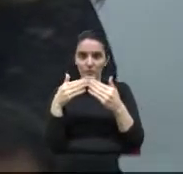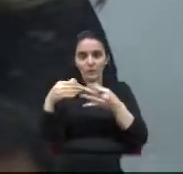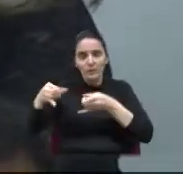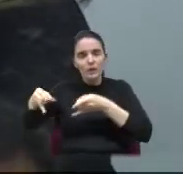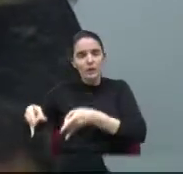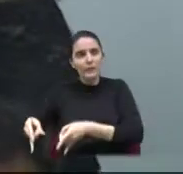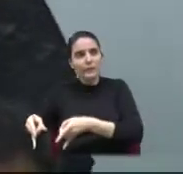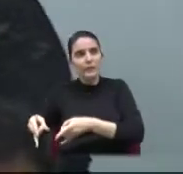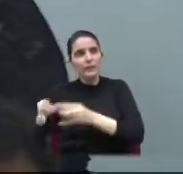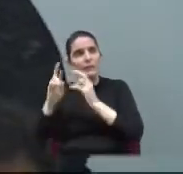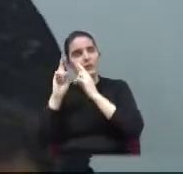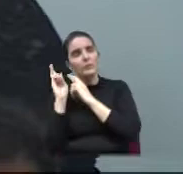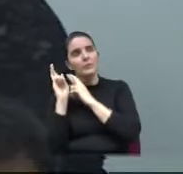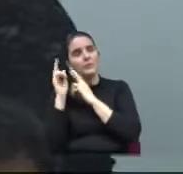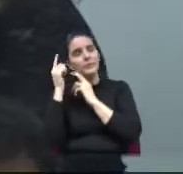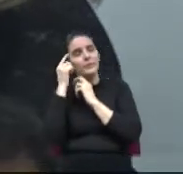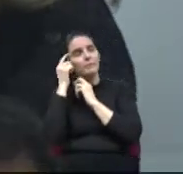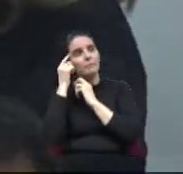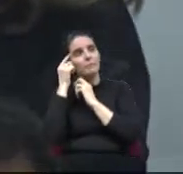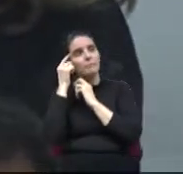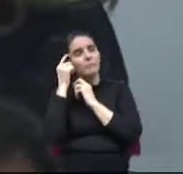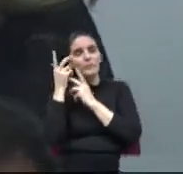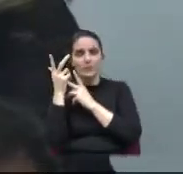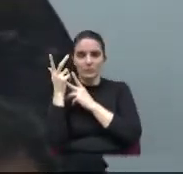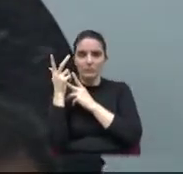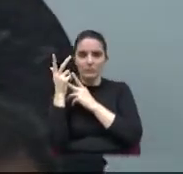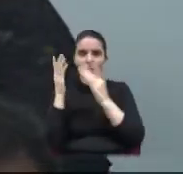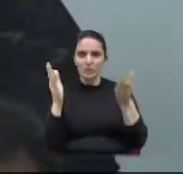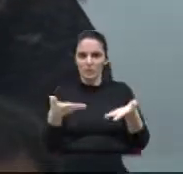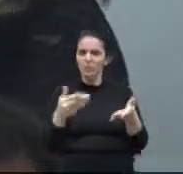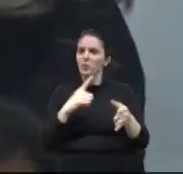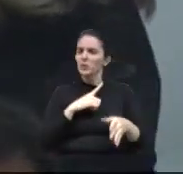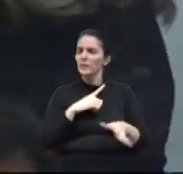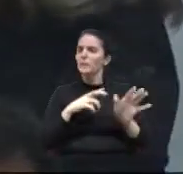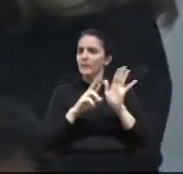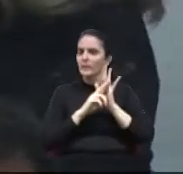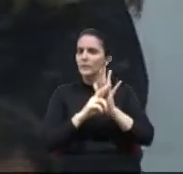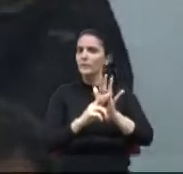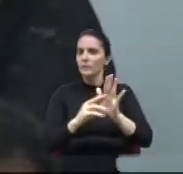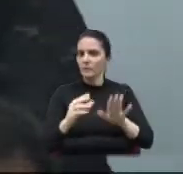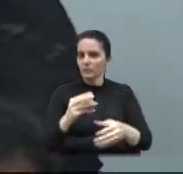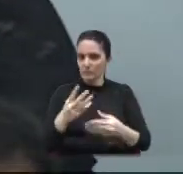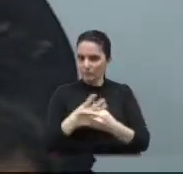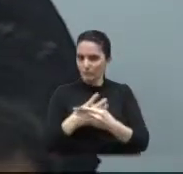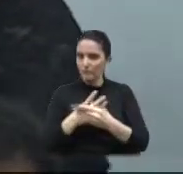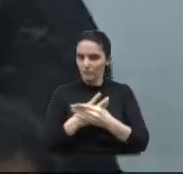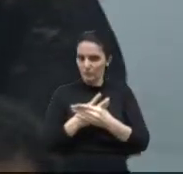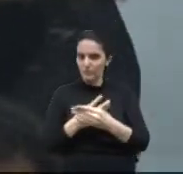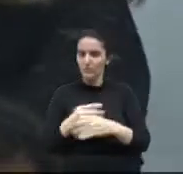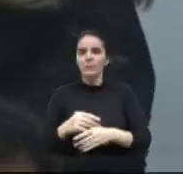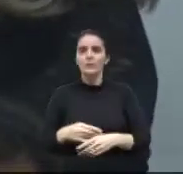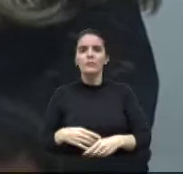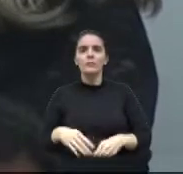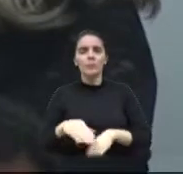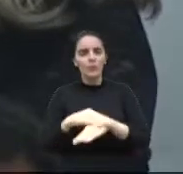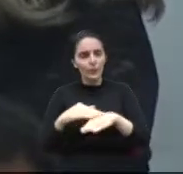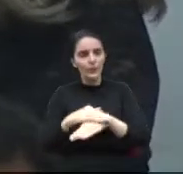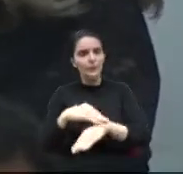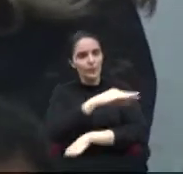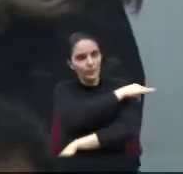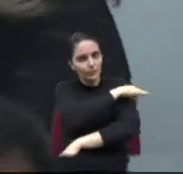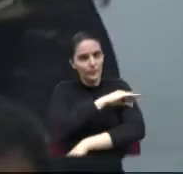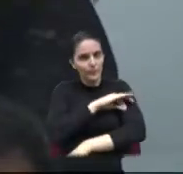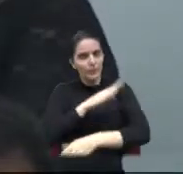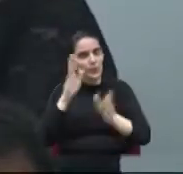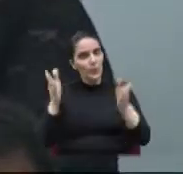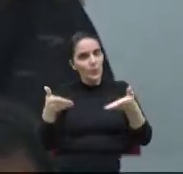pense seriamente, tem um monte de representante do senhor aqui, ó, que está ouvindo e vai passar para o senhor, espero, né? Ou então ouça, né, o senhor, vai para a cama hoje,